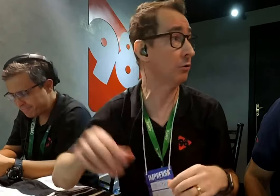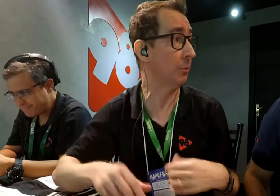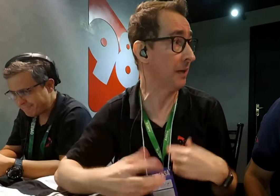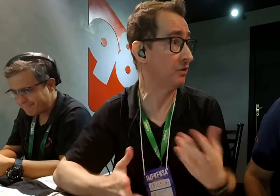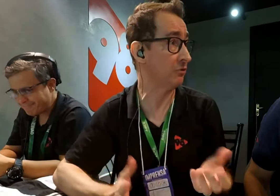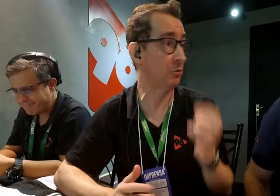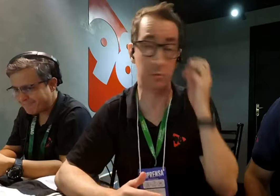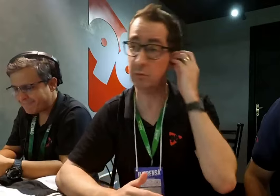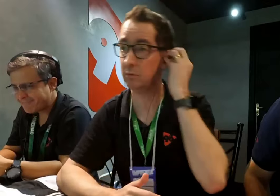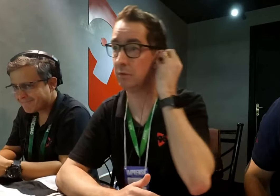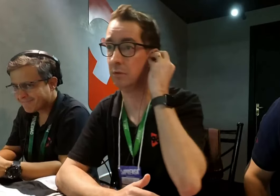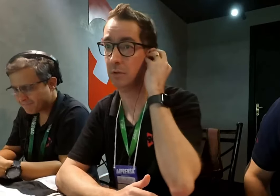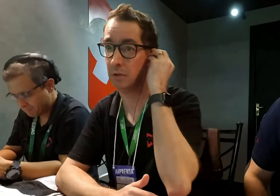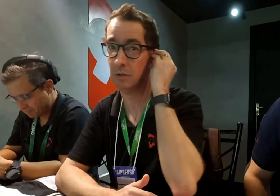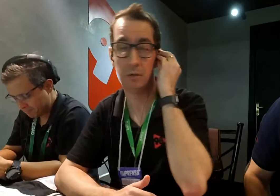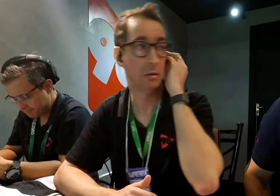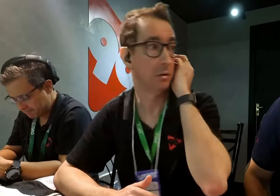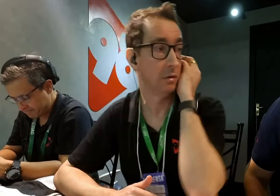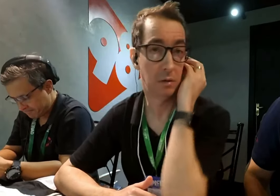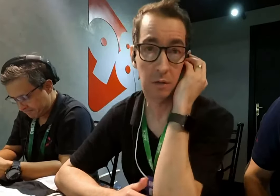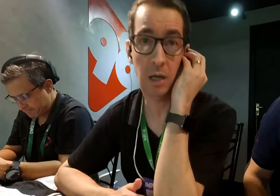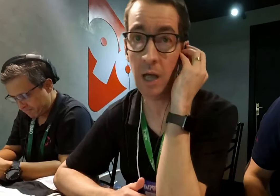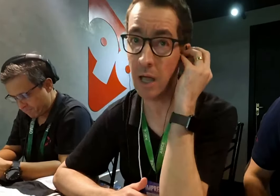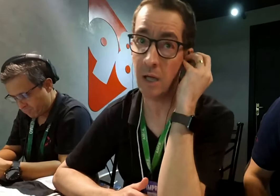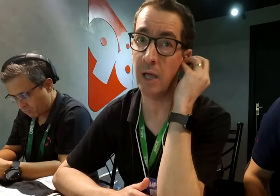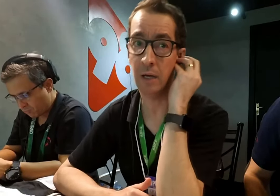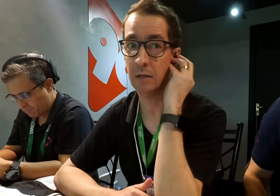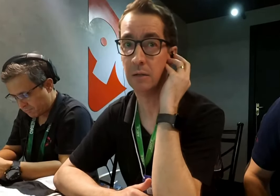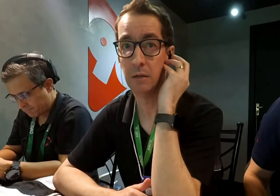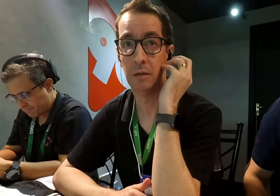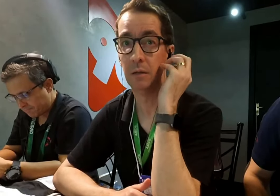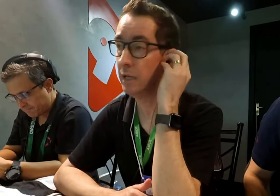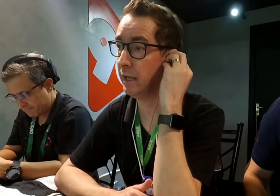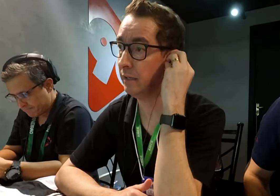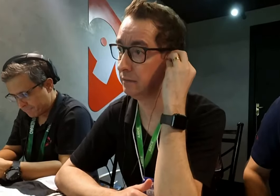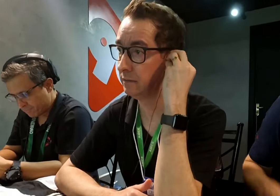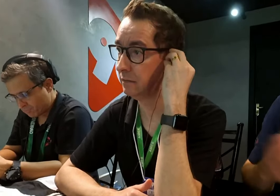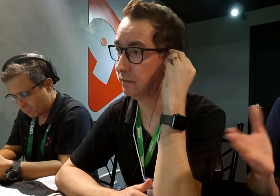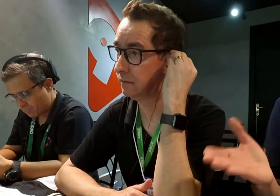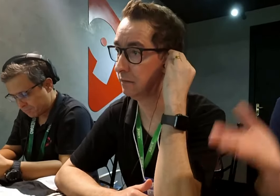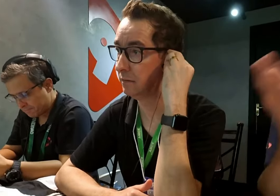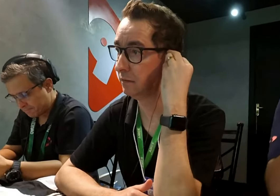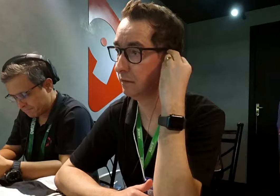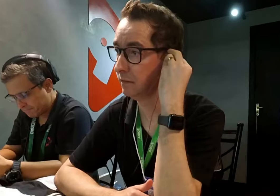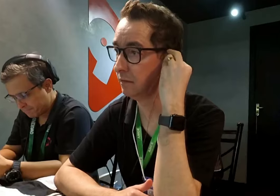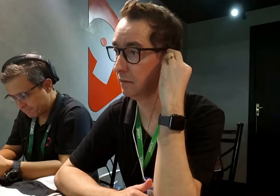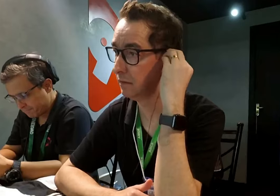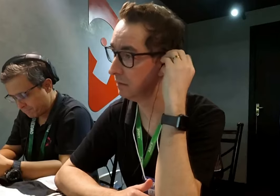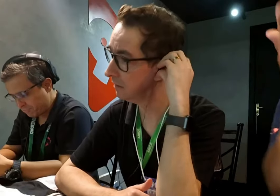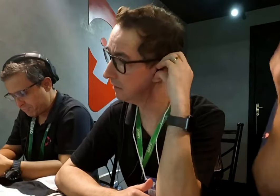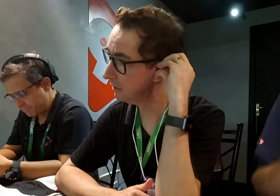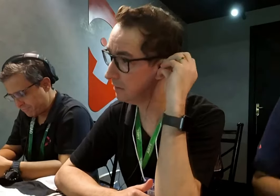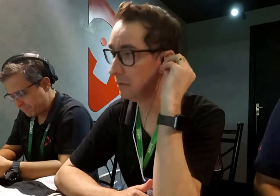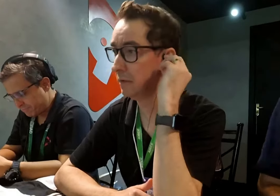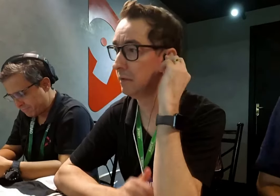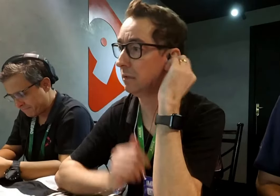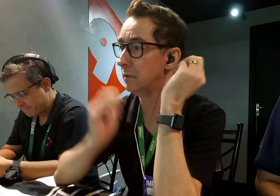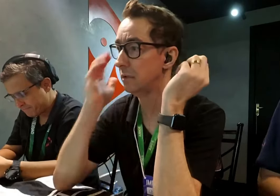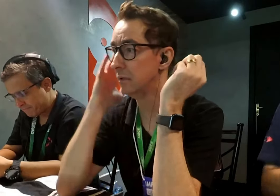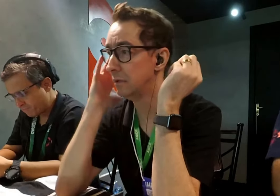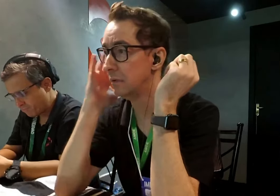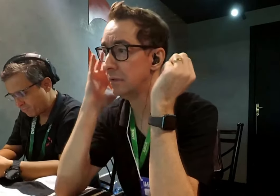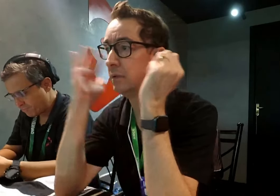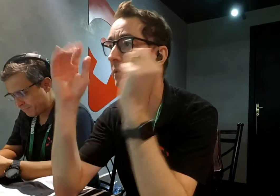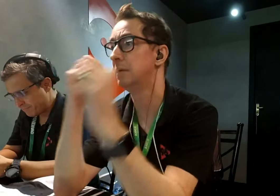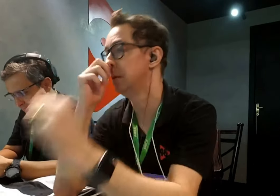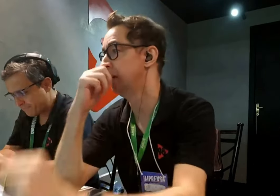né que iniciou o trabalho dele aí perfeito o trabalho dele até agora e começou com pé direito de campeão